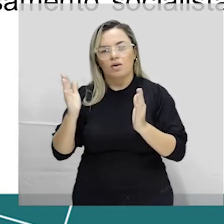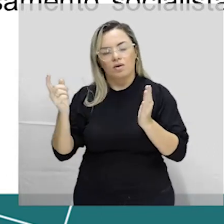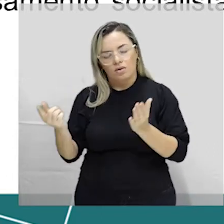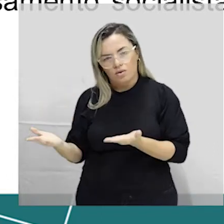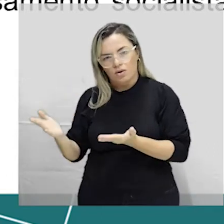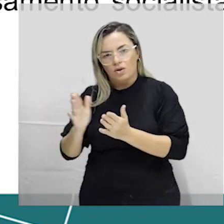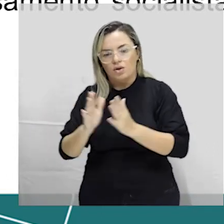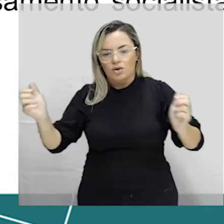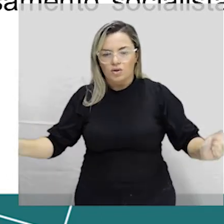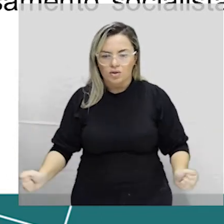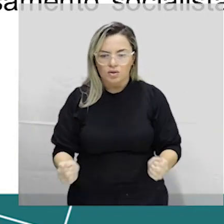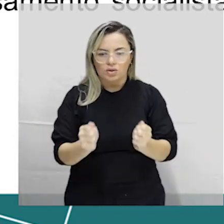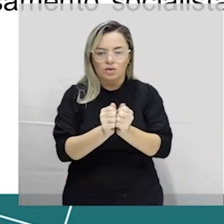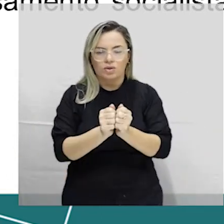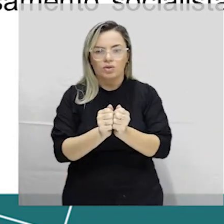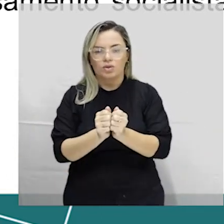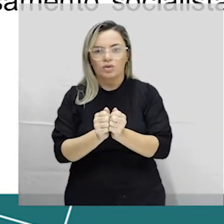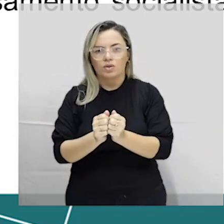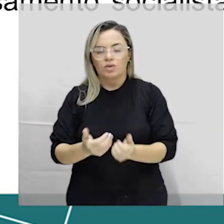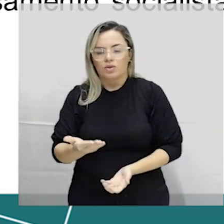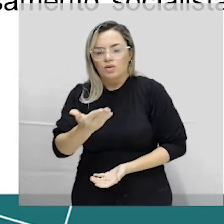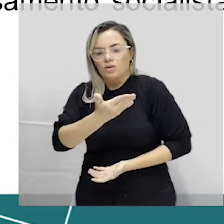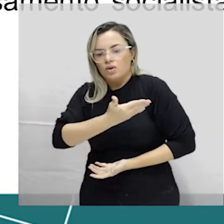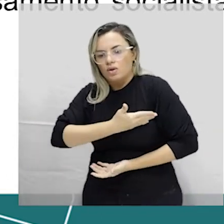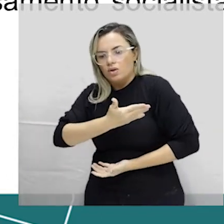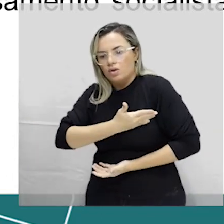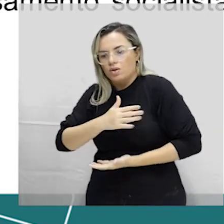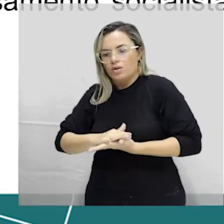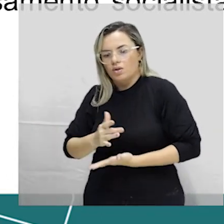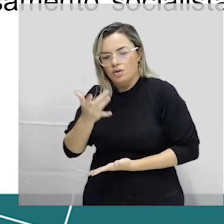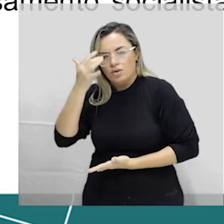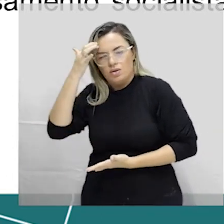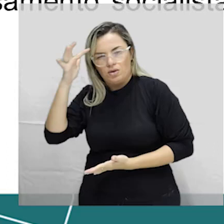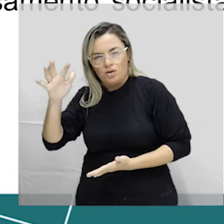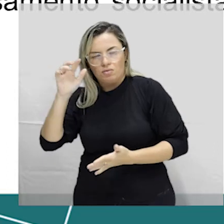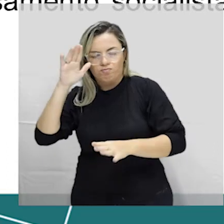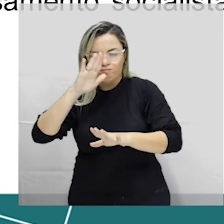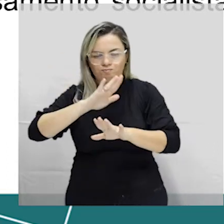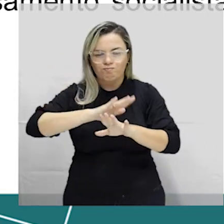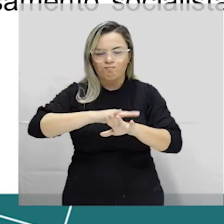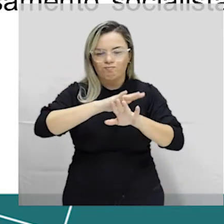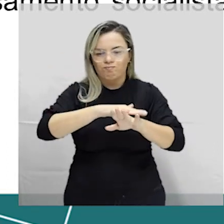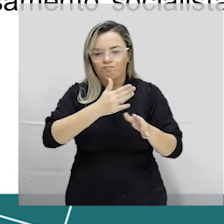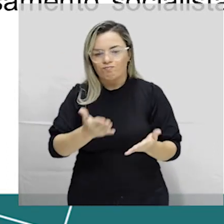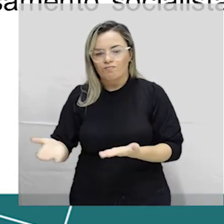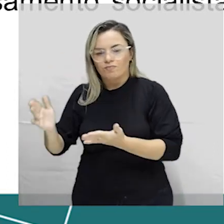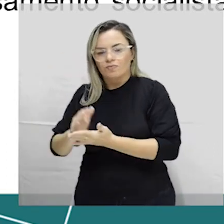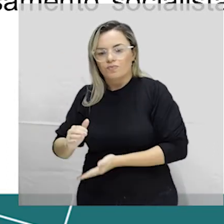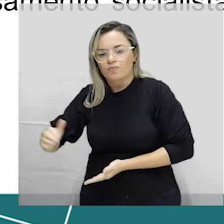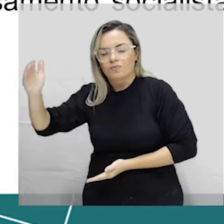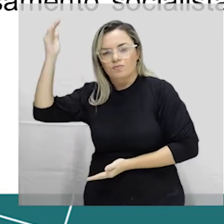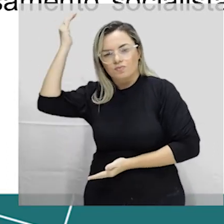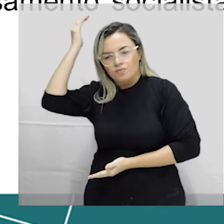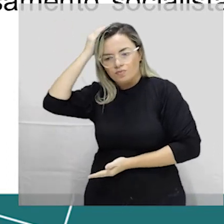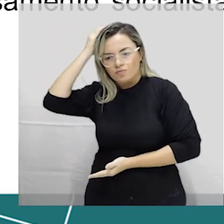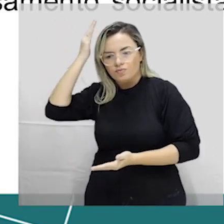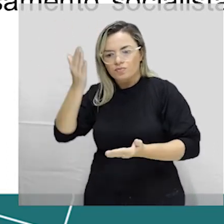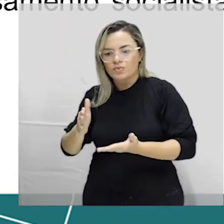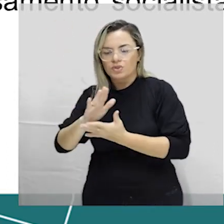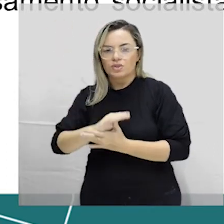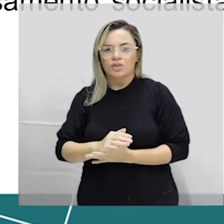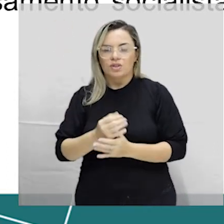grande parceiro intelectual, o Friedrich Engels. Esse manifesto fundou o novo pensamento socialista /